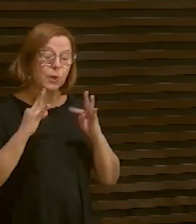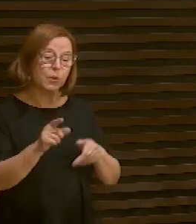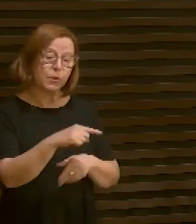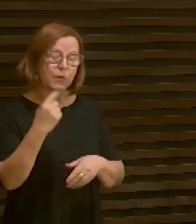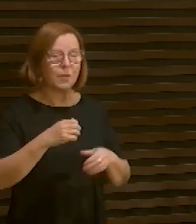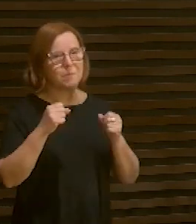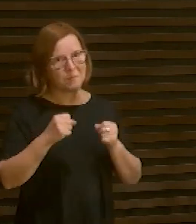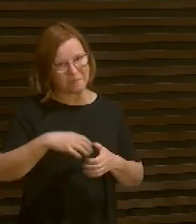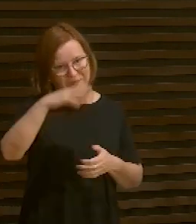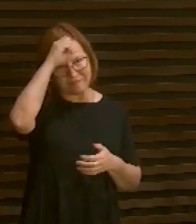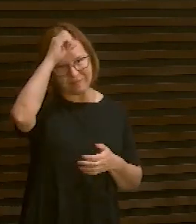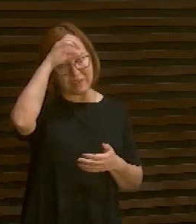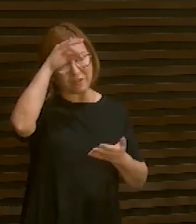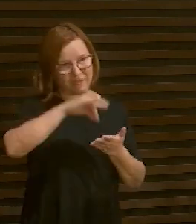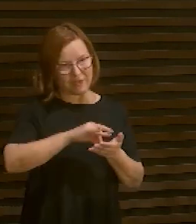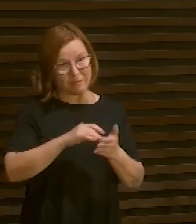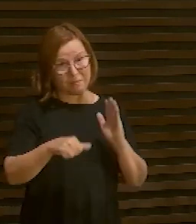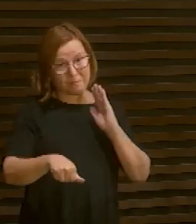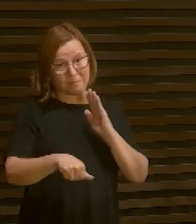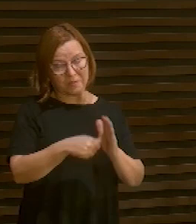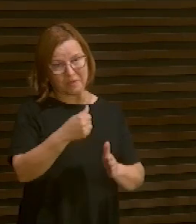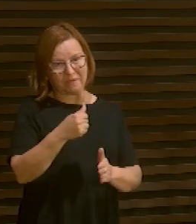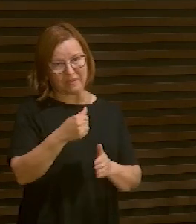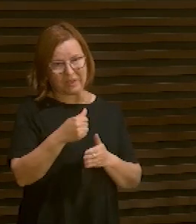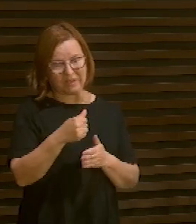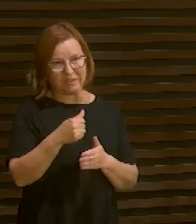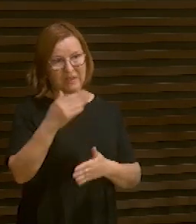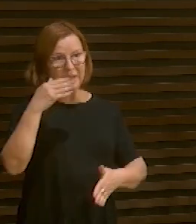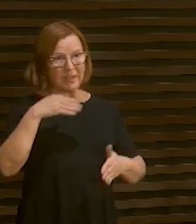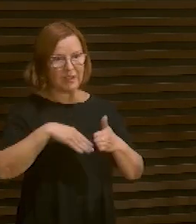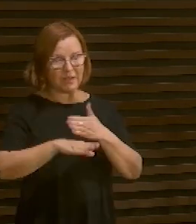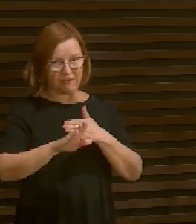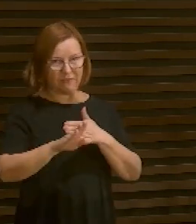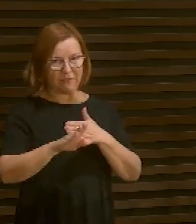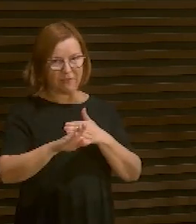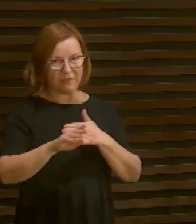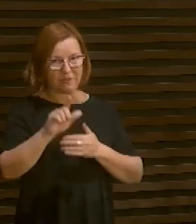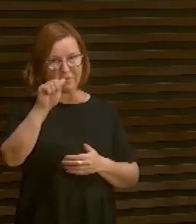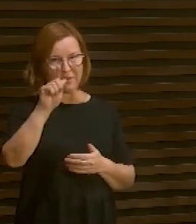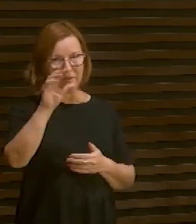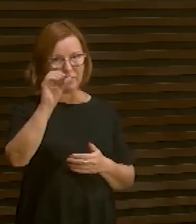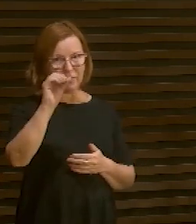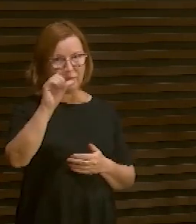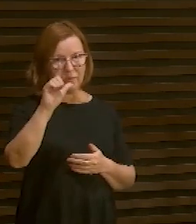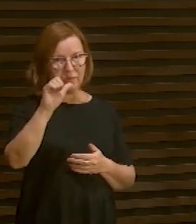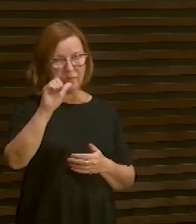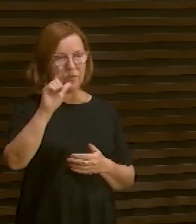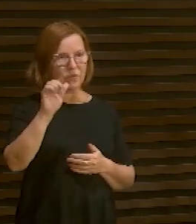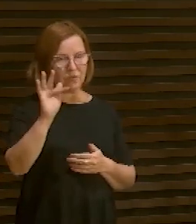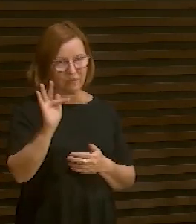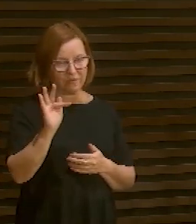De fato, na primeira vez que ele pisou em um campo de golfe,